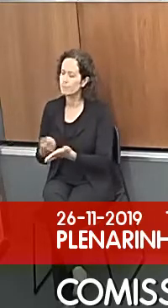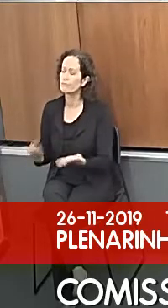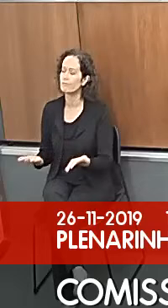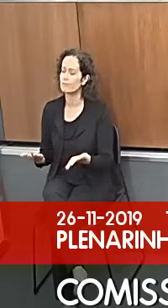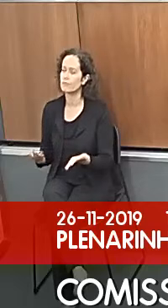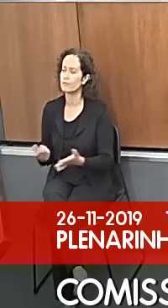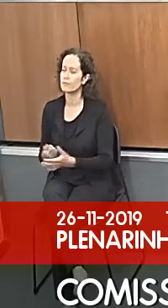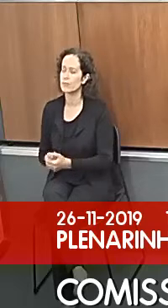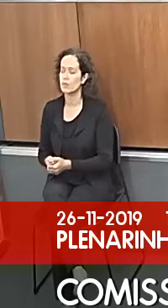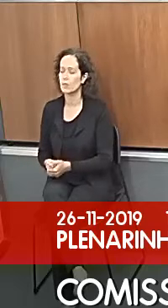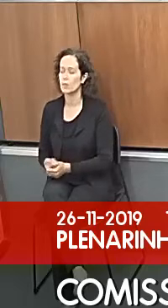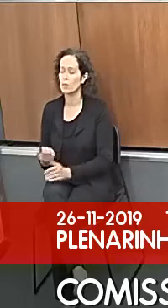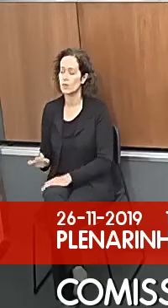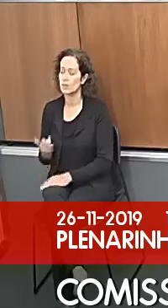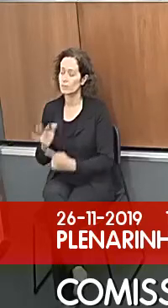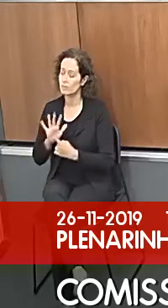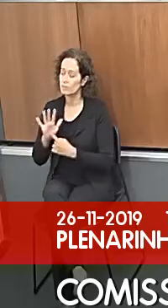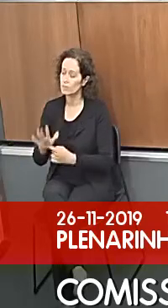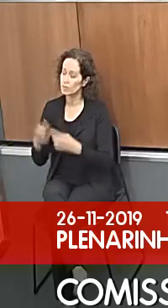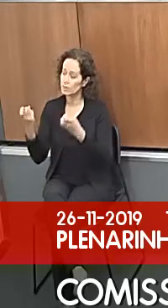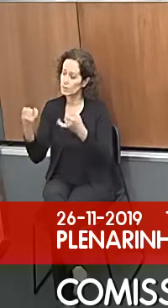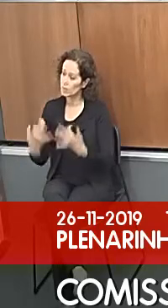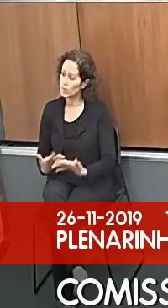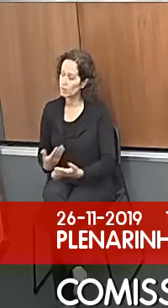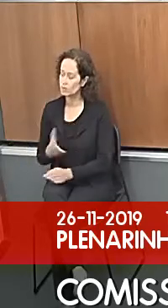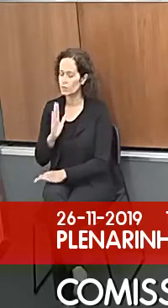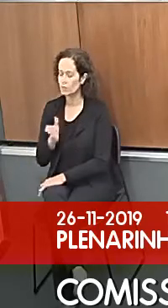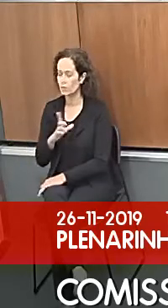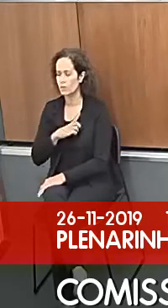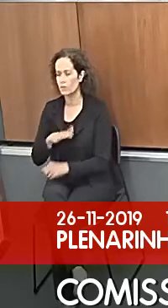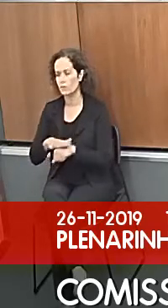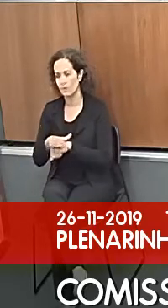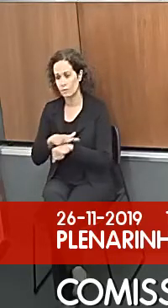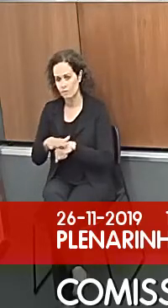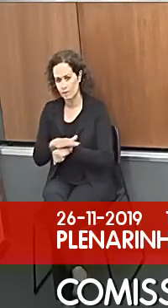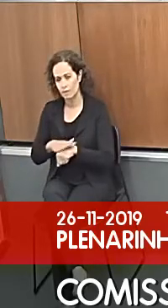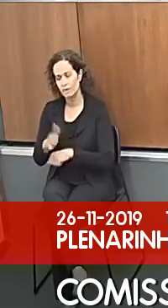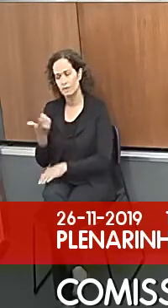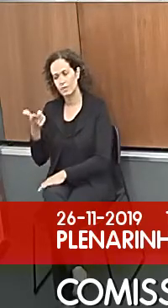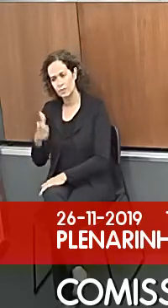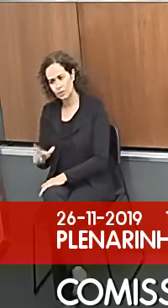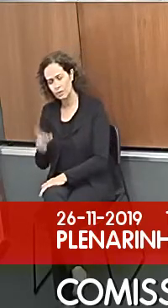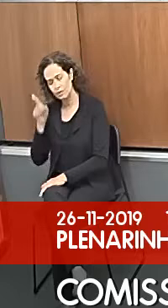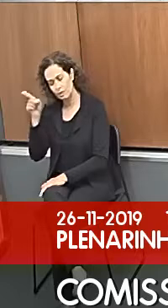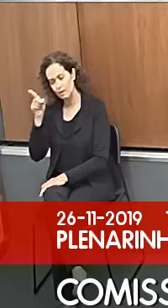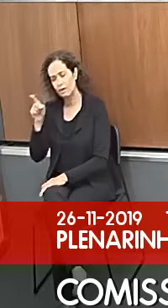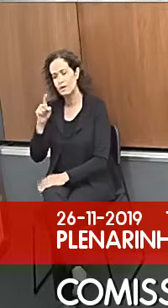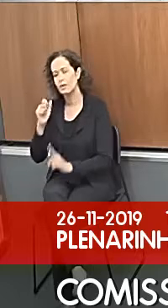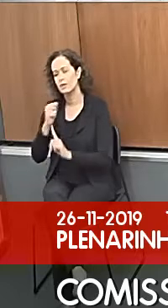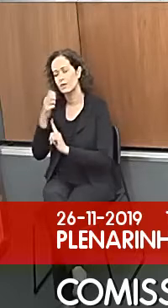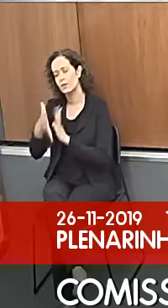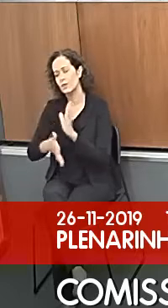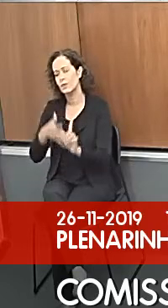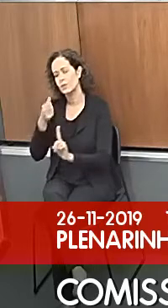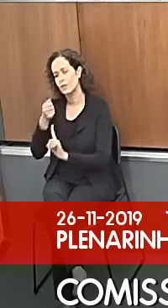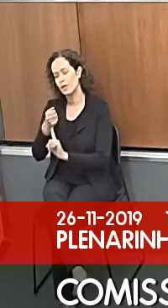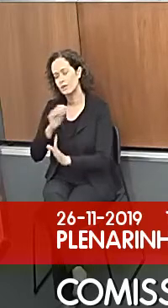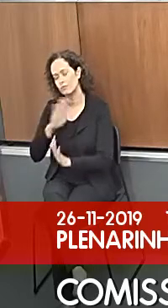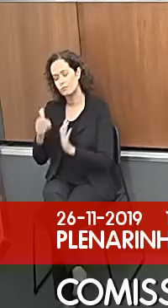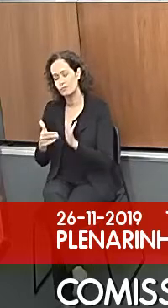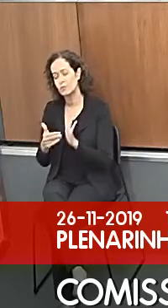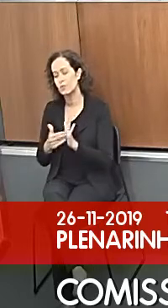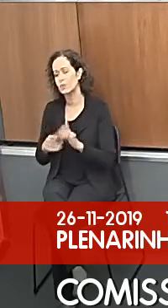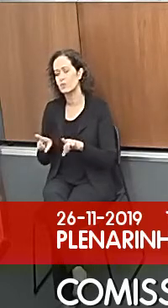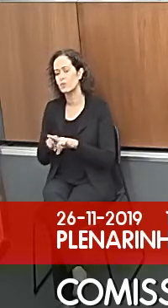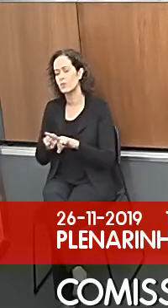acho que vale aqui ressaltar, explicar, que eu já tive outras conversas com ela lá no CAS, na escola, que tudo também